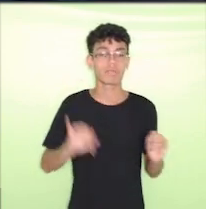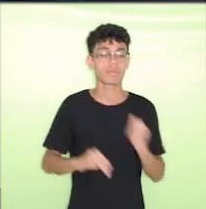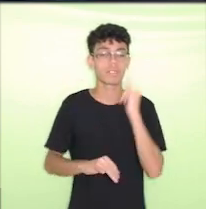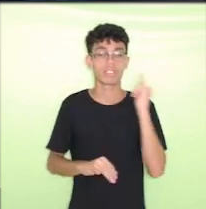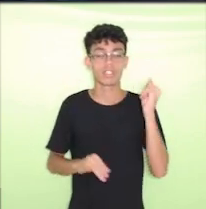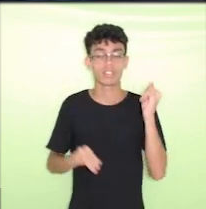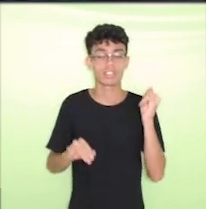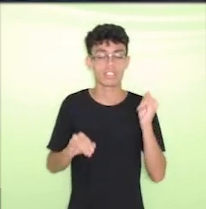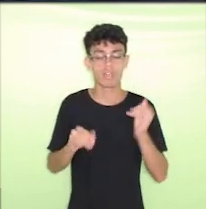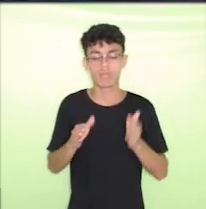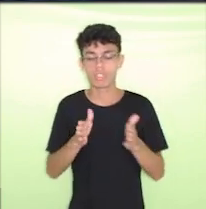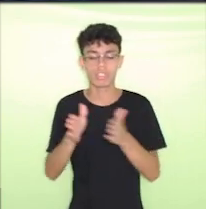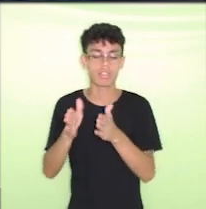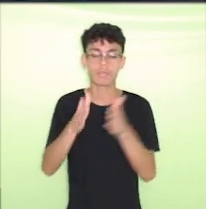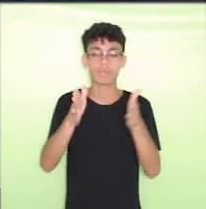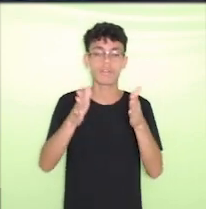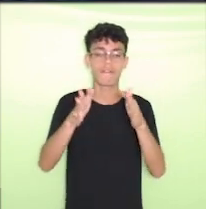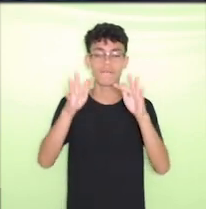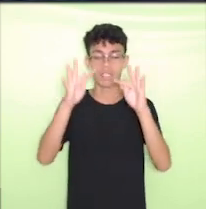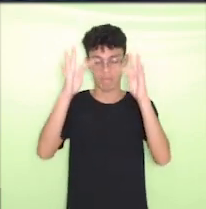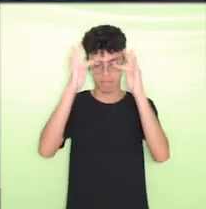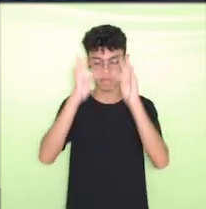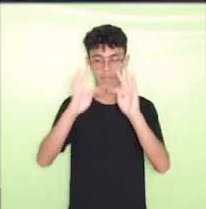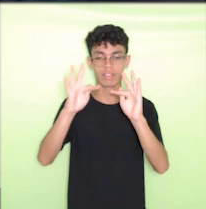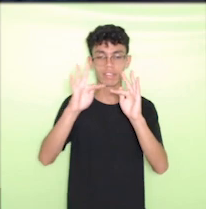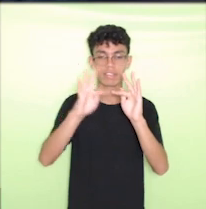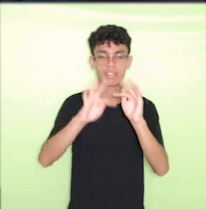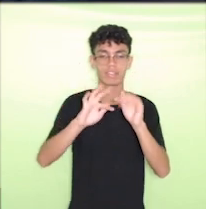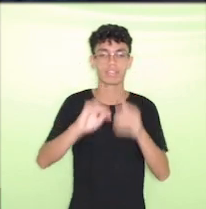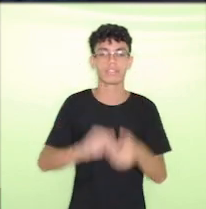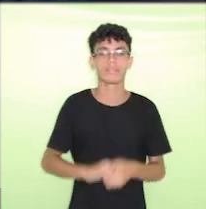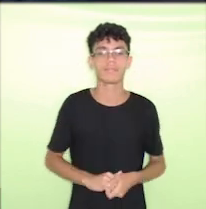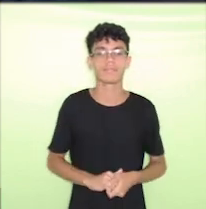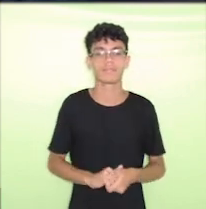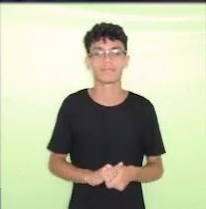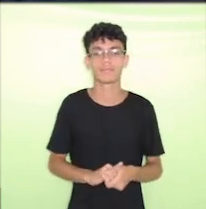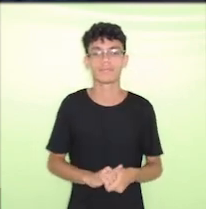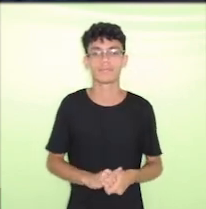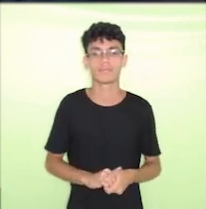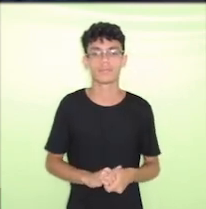um caminho paralelo e fiel ao nosso tempo. E esse tempo em que